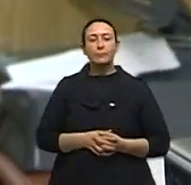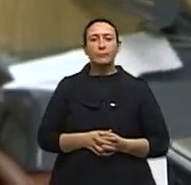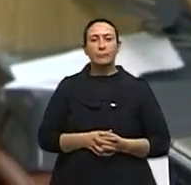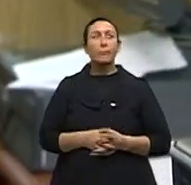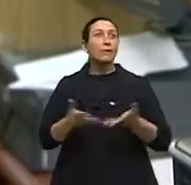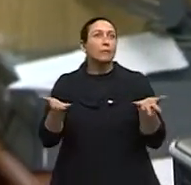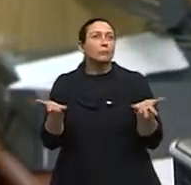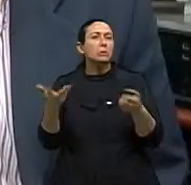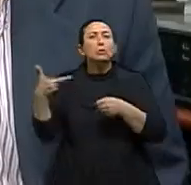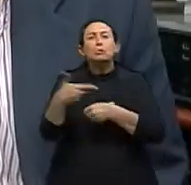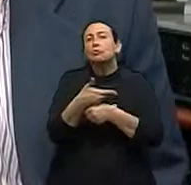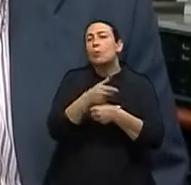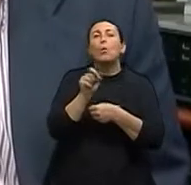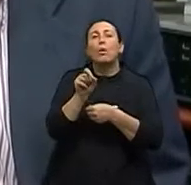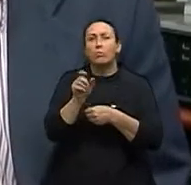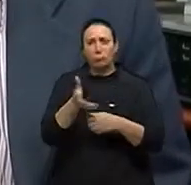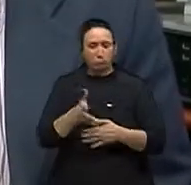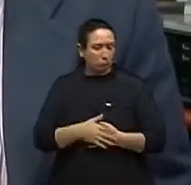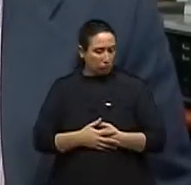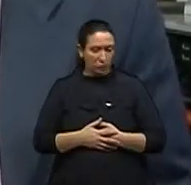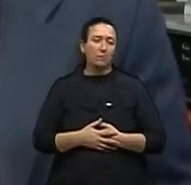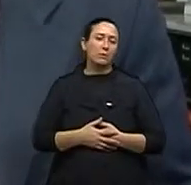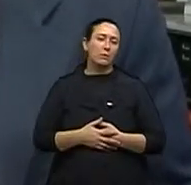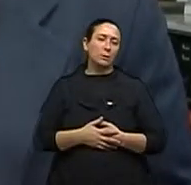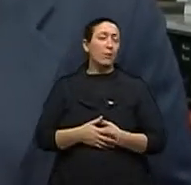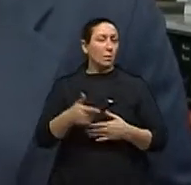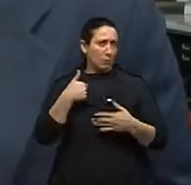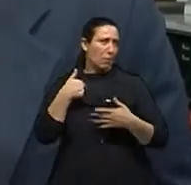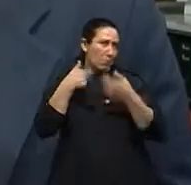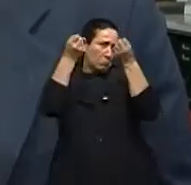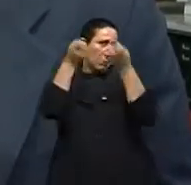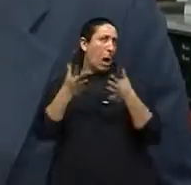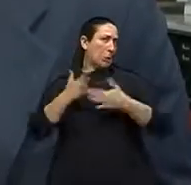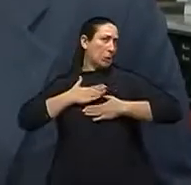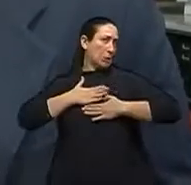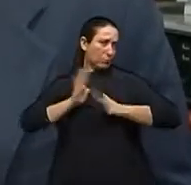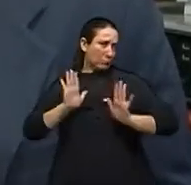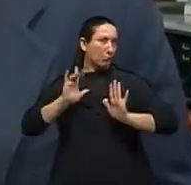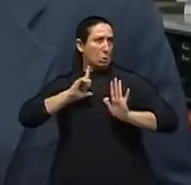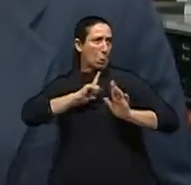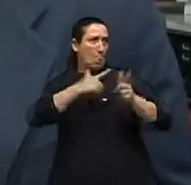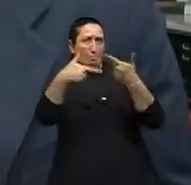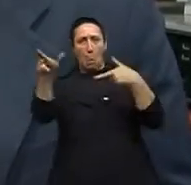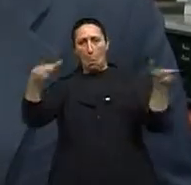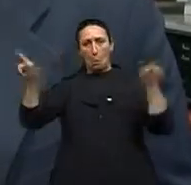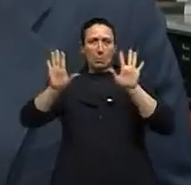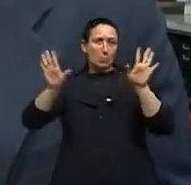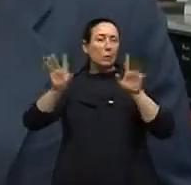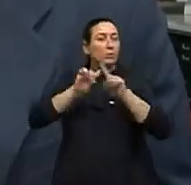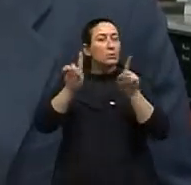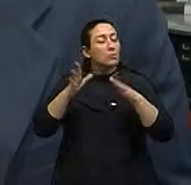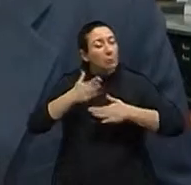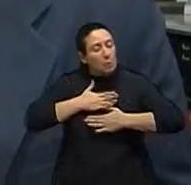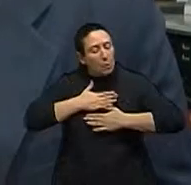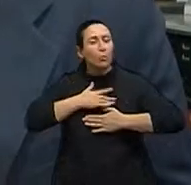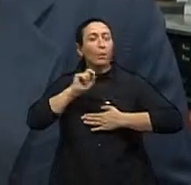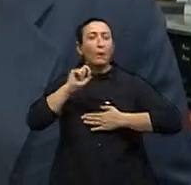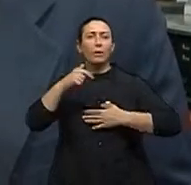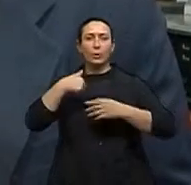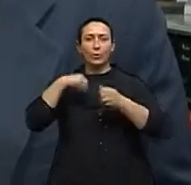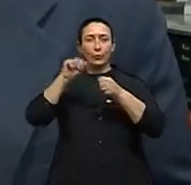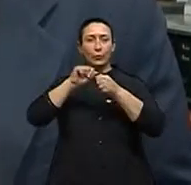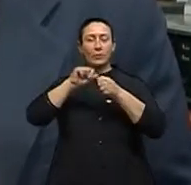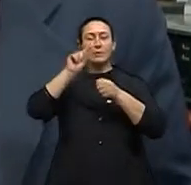que que é a cirurgia vou te contar a minha tem outras mas a minha ainda foi feita